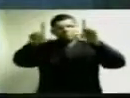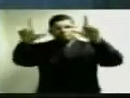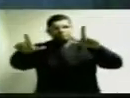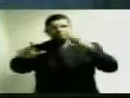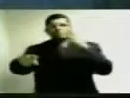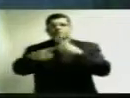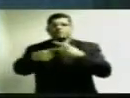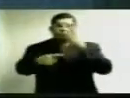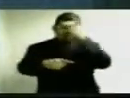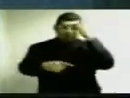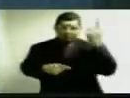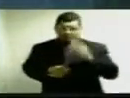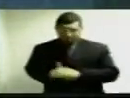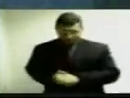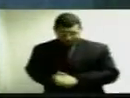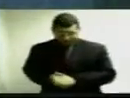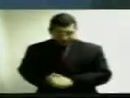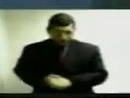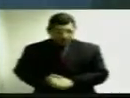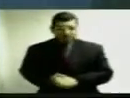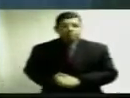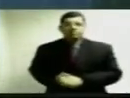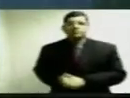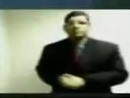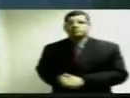manifestações populares.